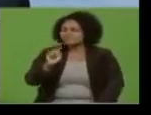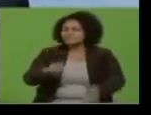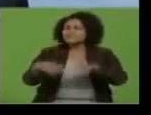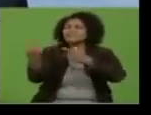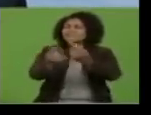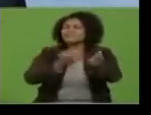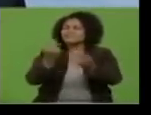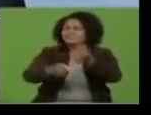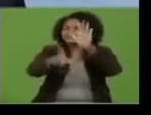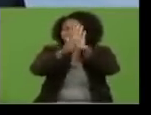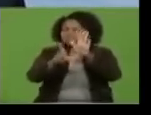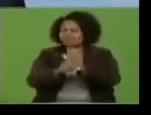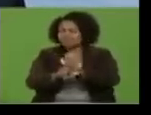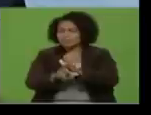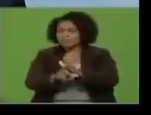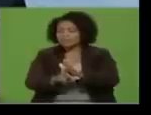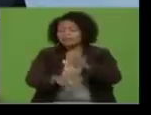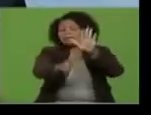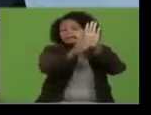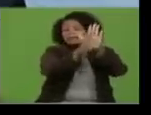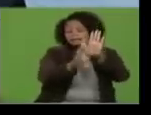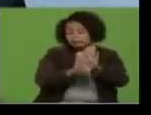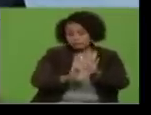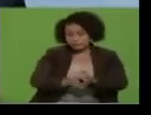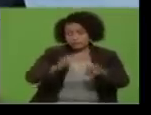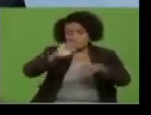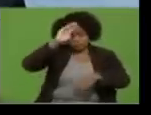de prevenção e controle da Covid-19.